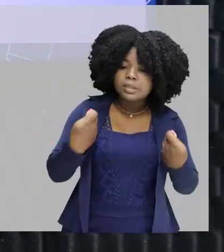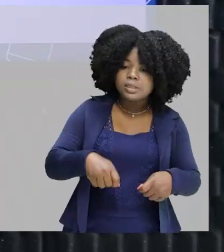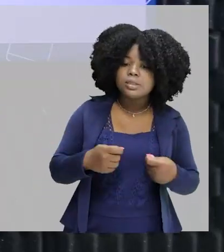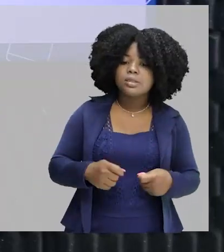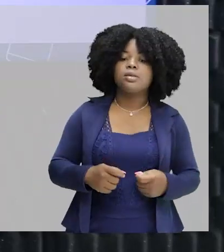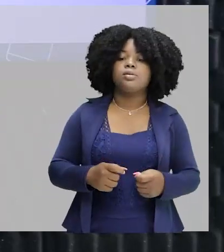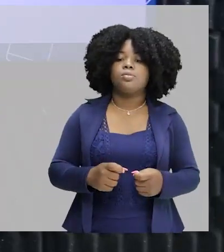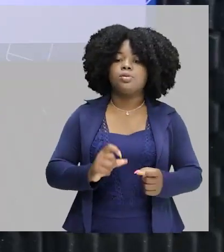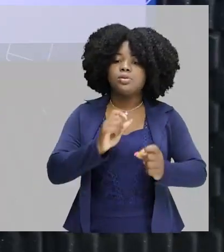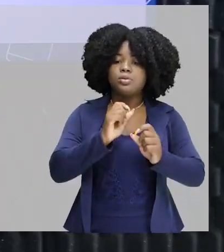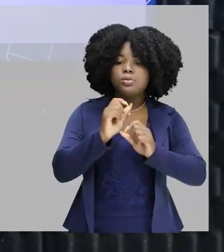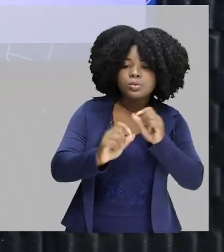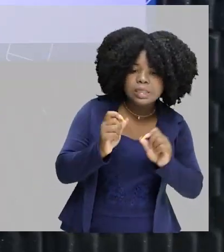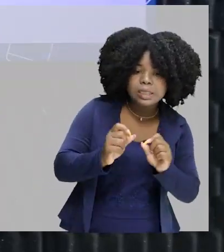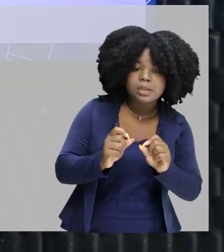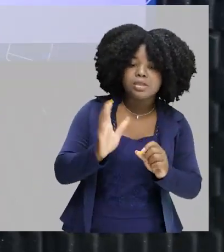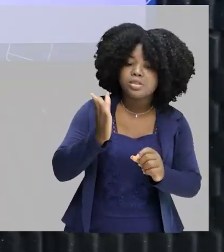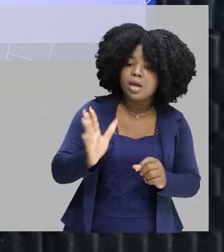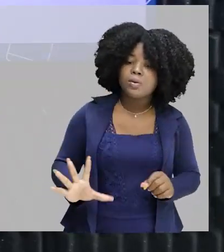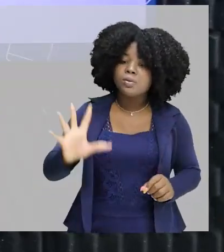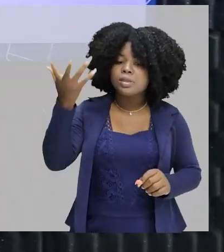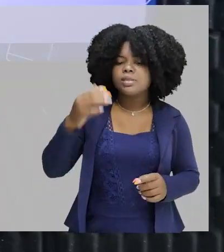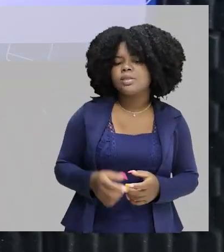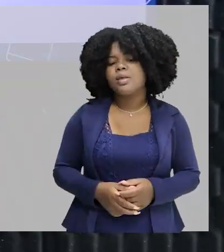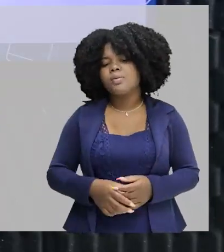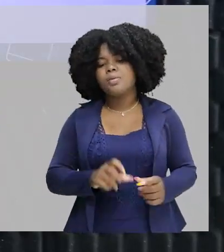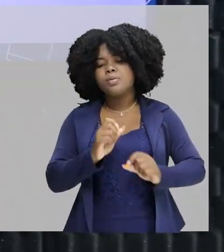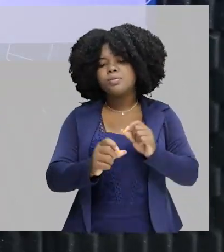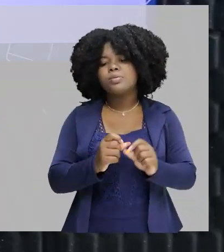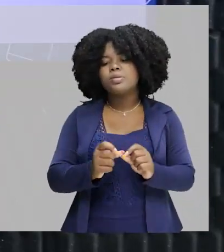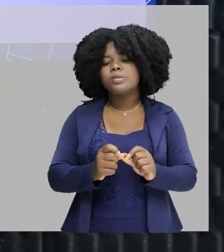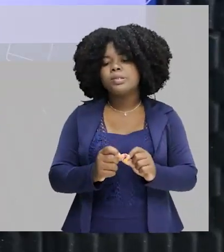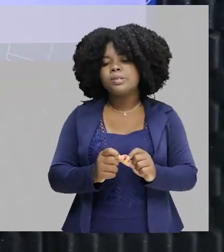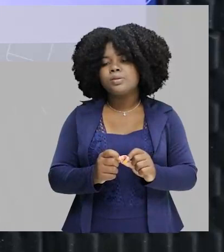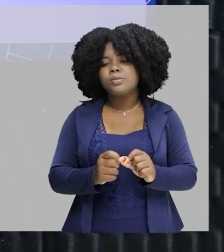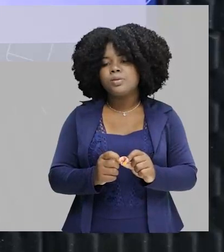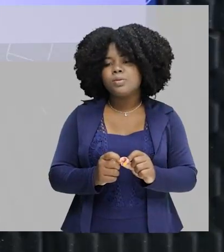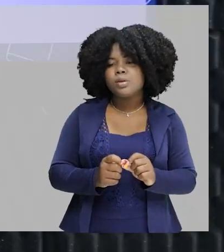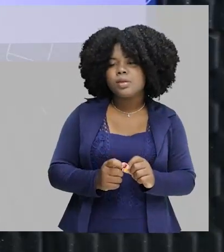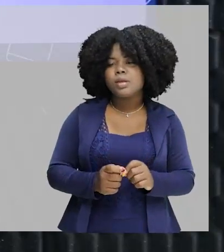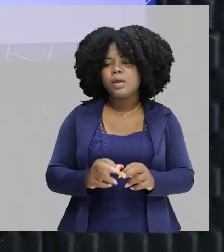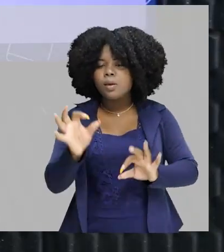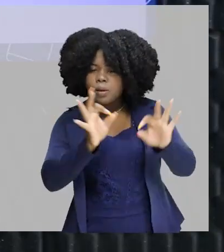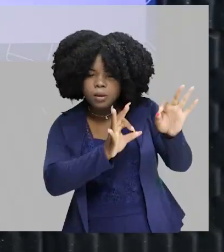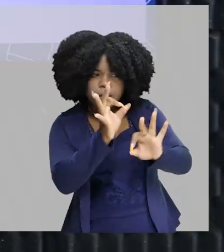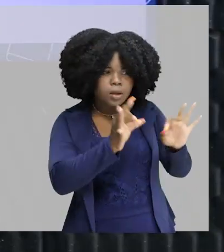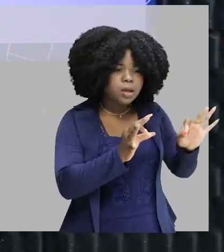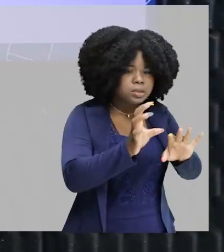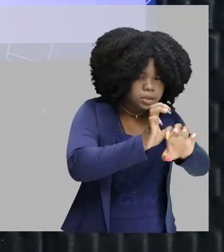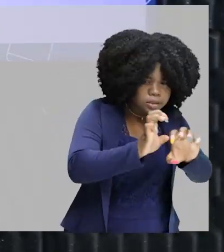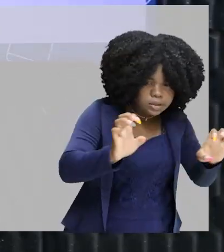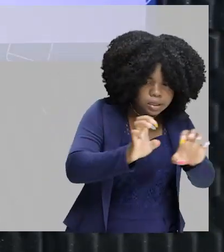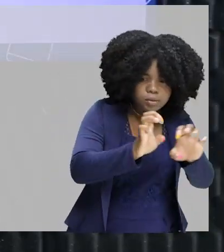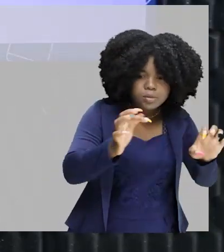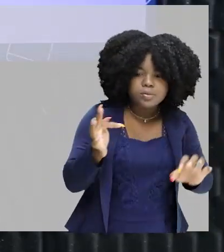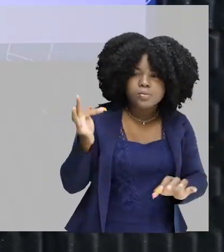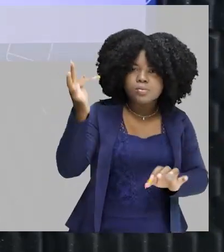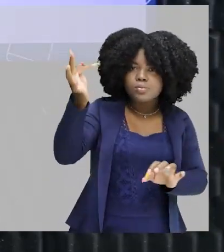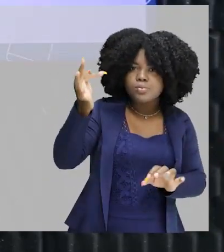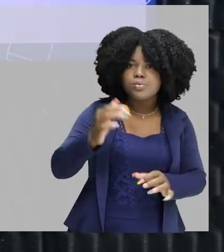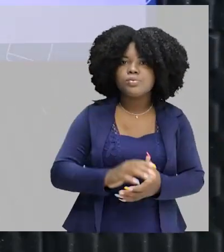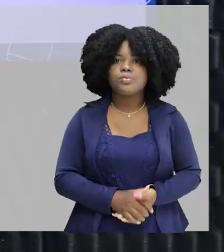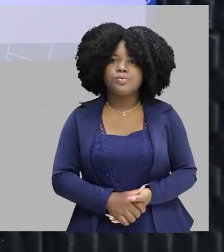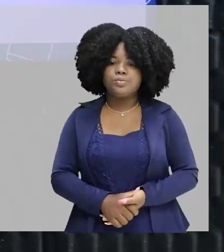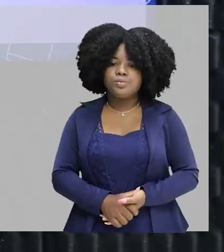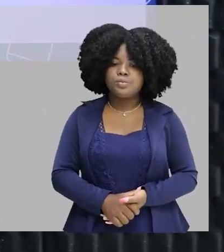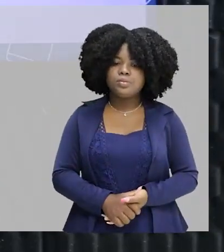poder especular, prever os cálculos do futuro. Então, com base no que, por